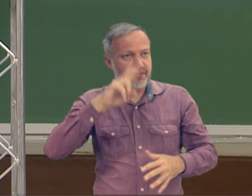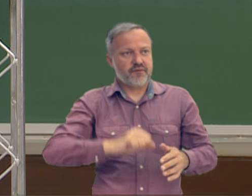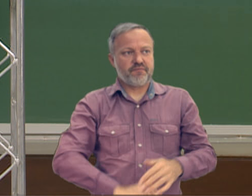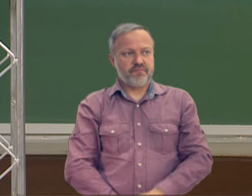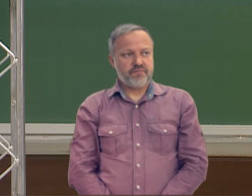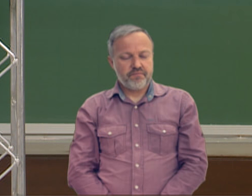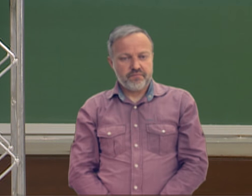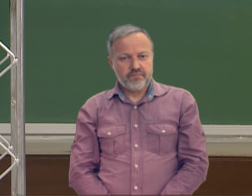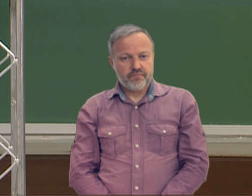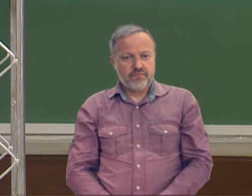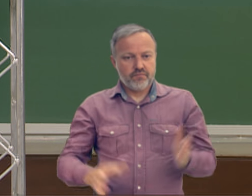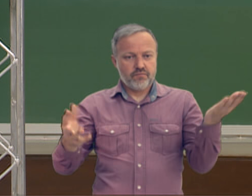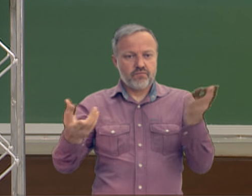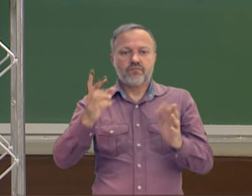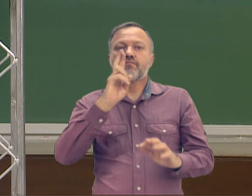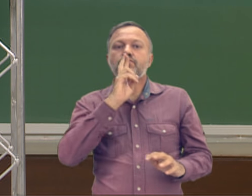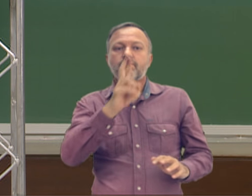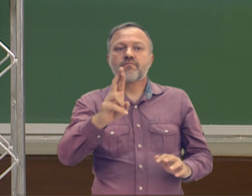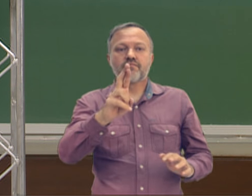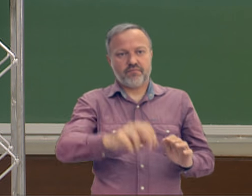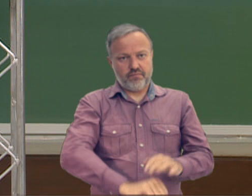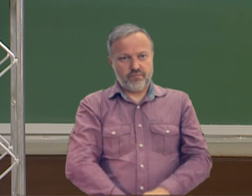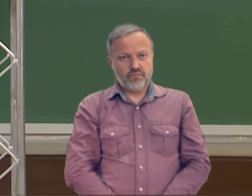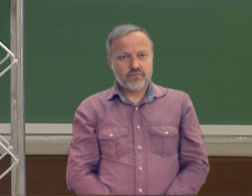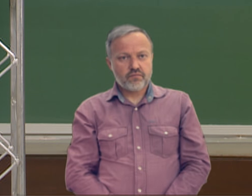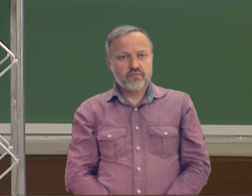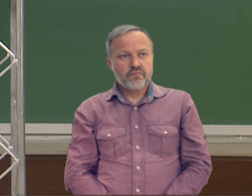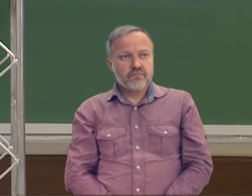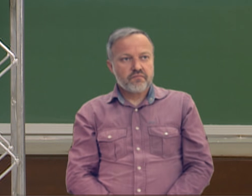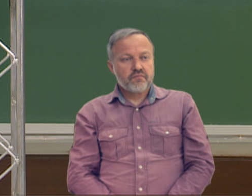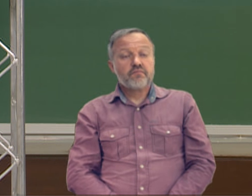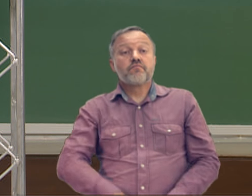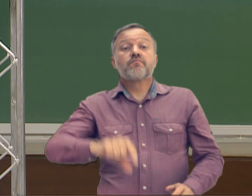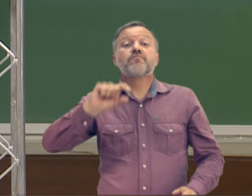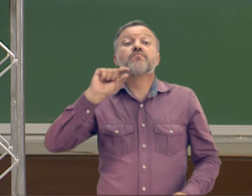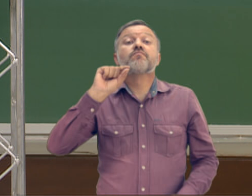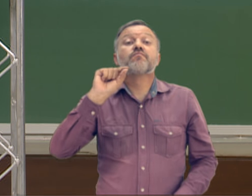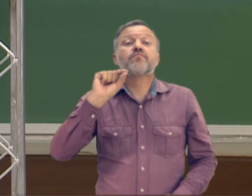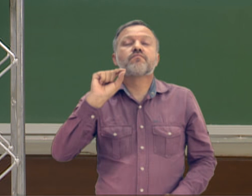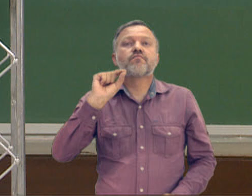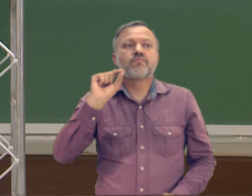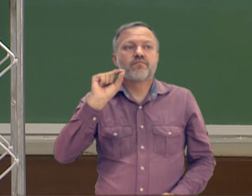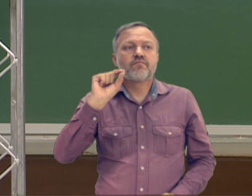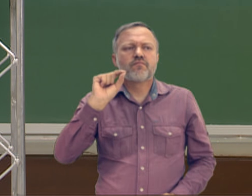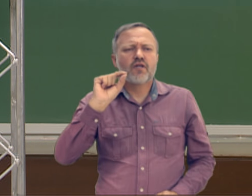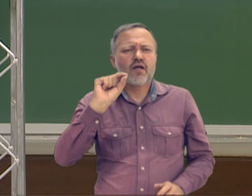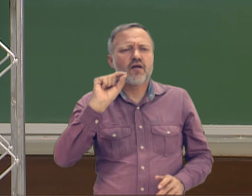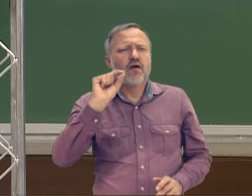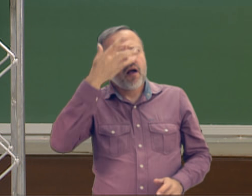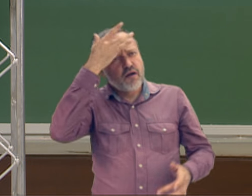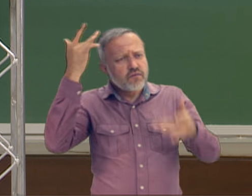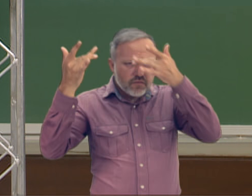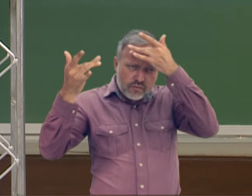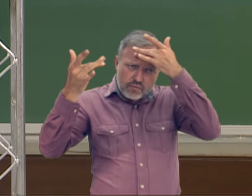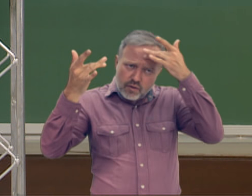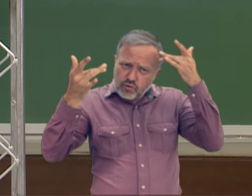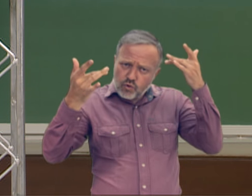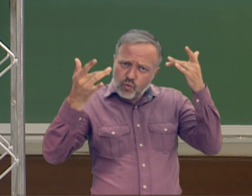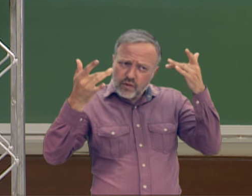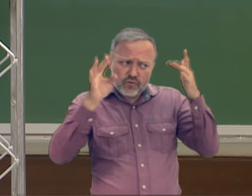Eu quero que vocês respondam essa questão para mim. Quem são os personagens desse mito que eu li?